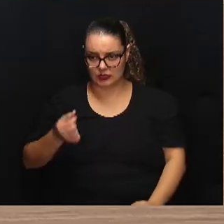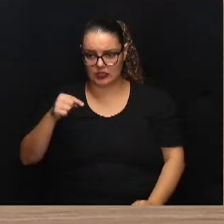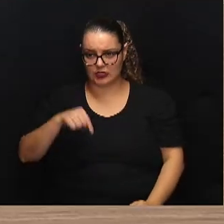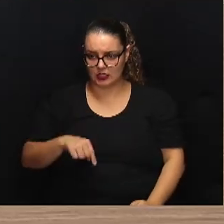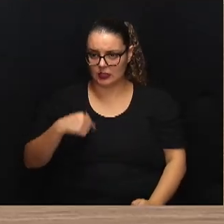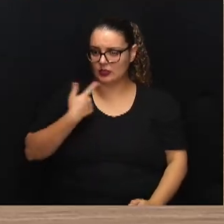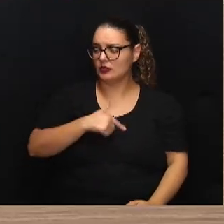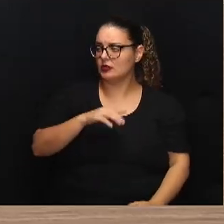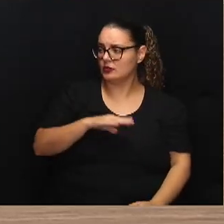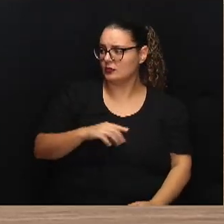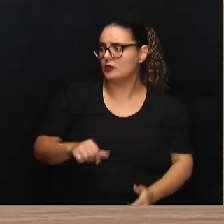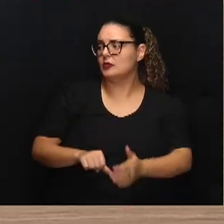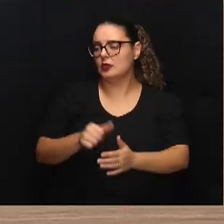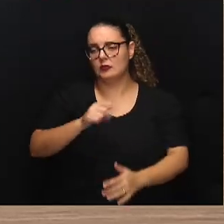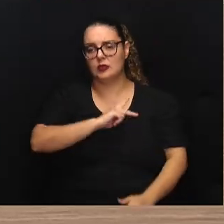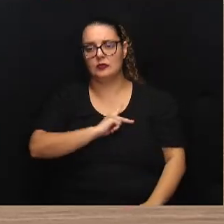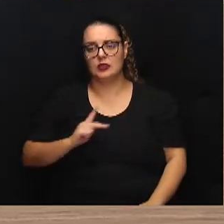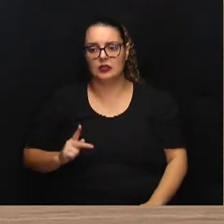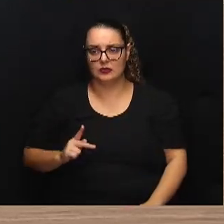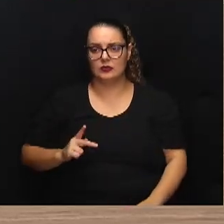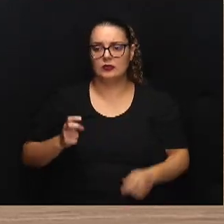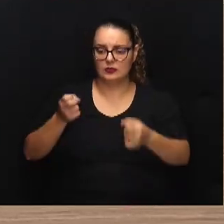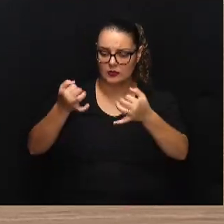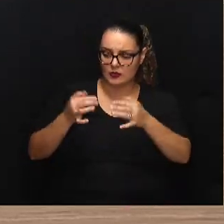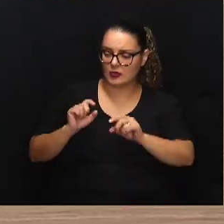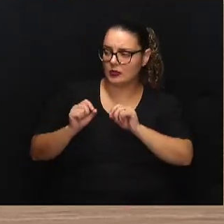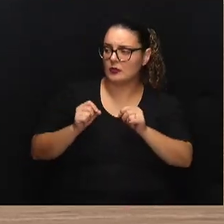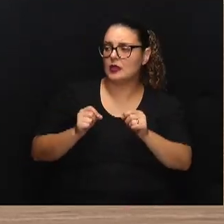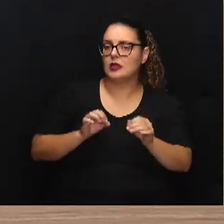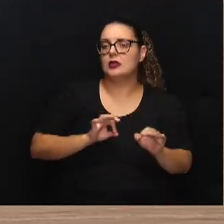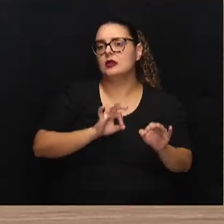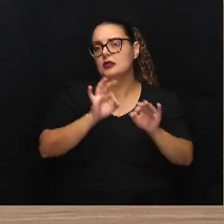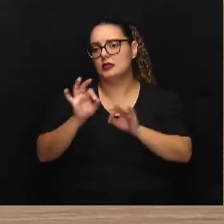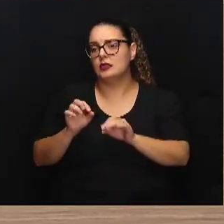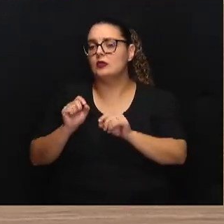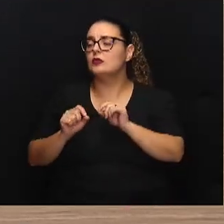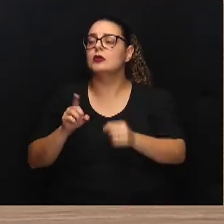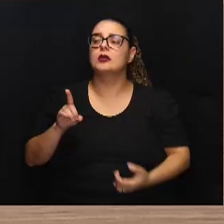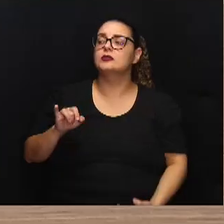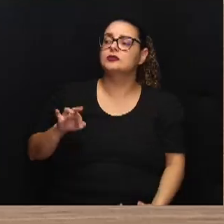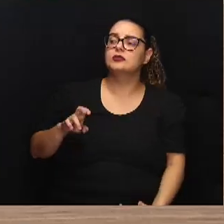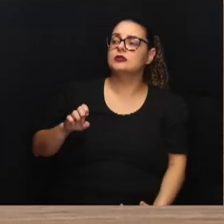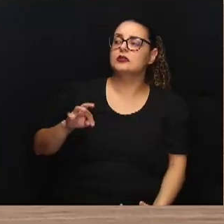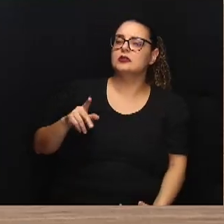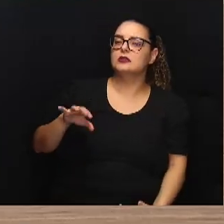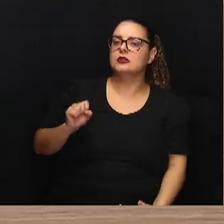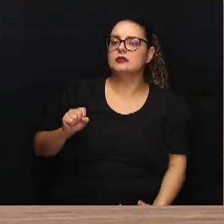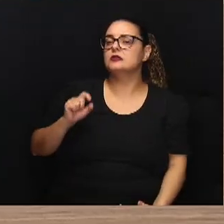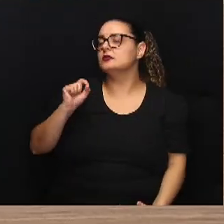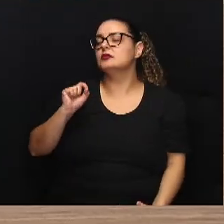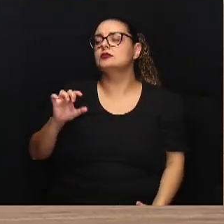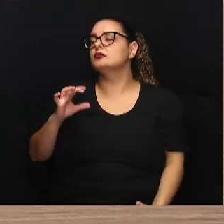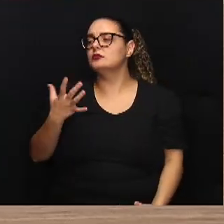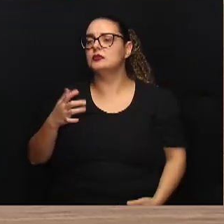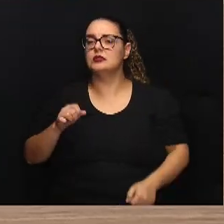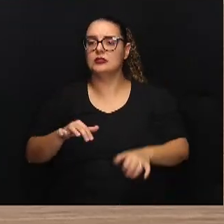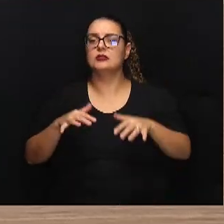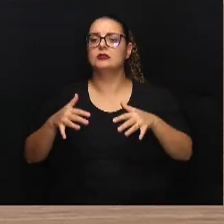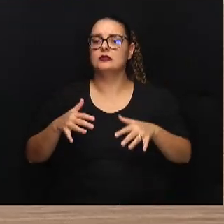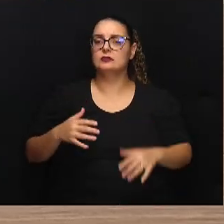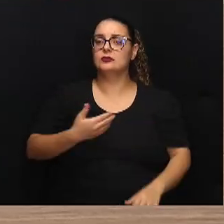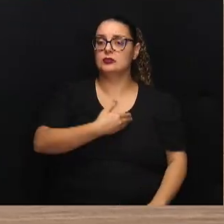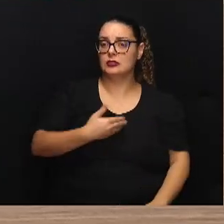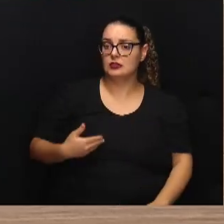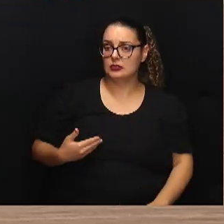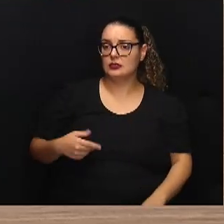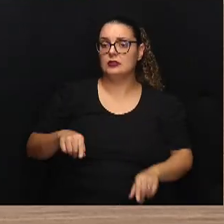município. Primeiro, presidente, vamos explicar para quem está assistindo o que são essas diretrizes e o que vai acontecer nessa audiência pública, inclusive